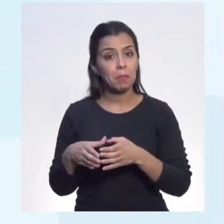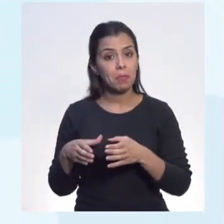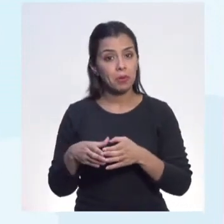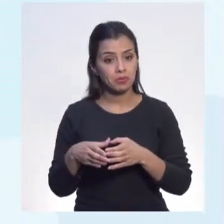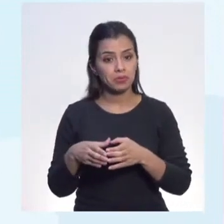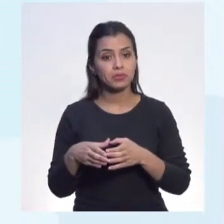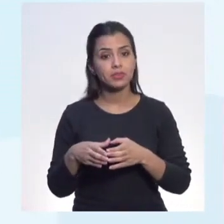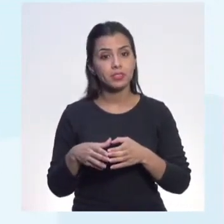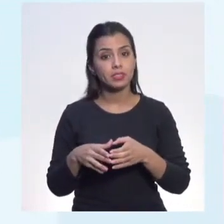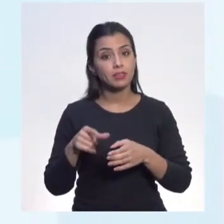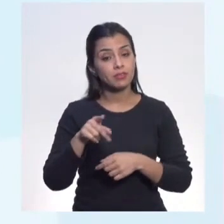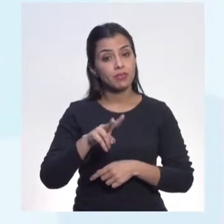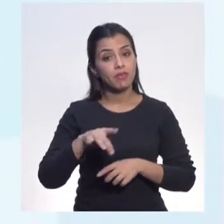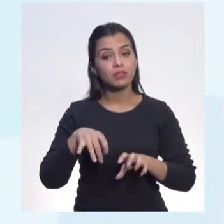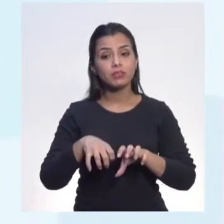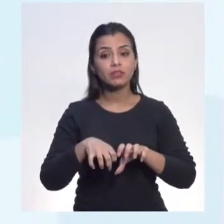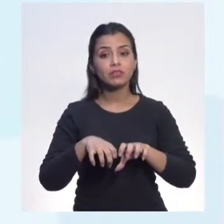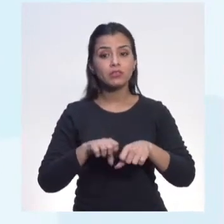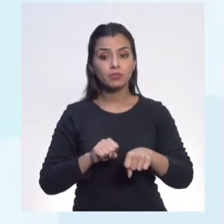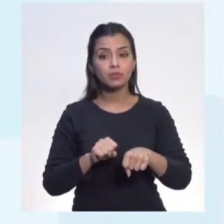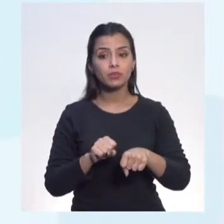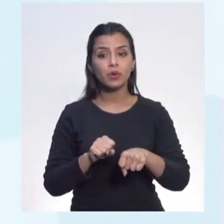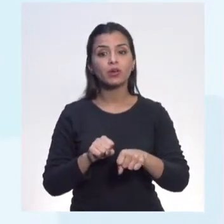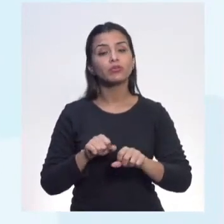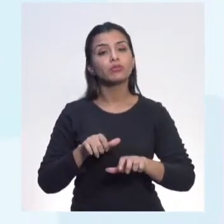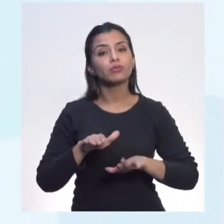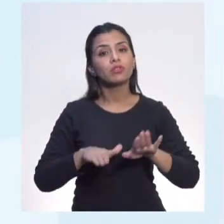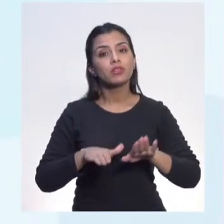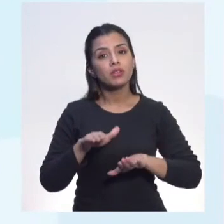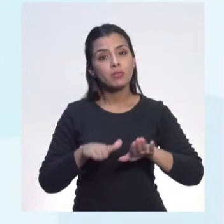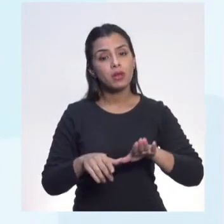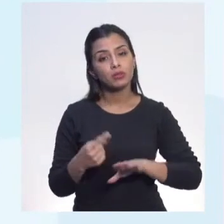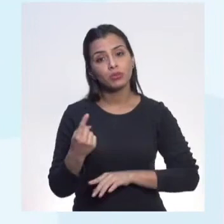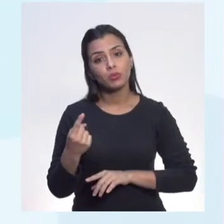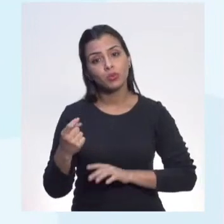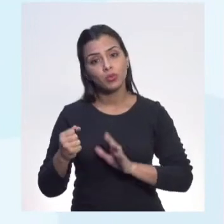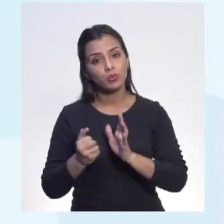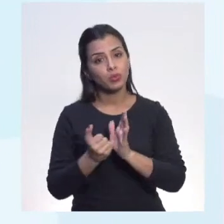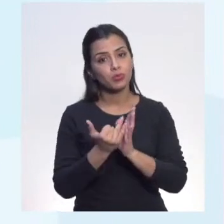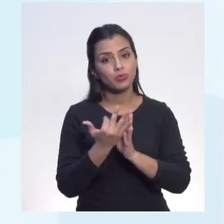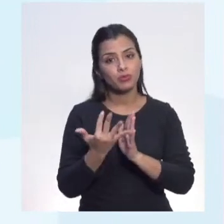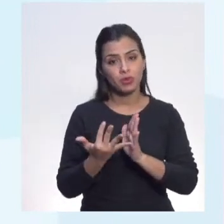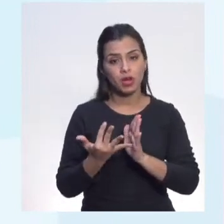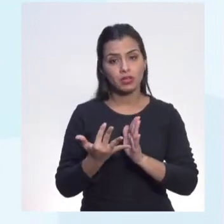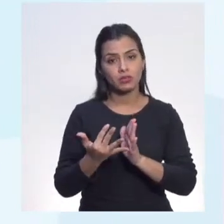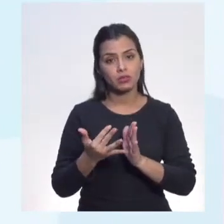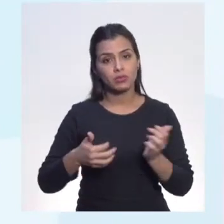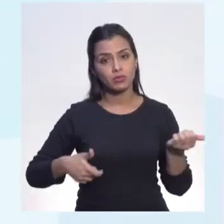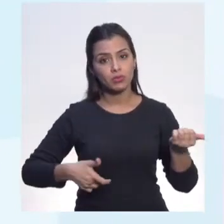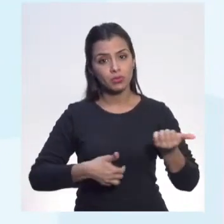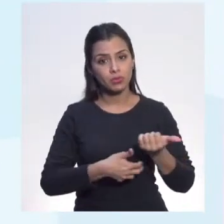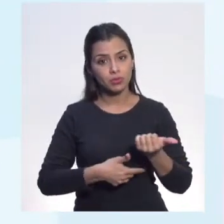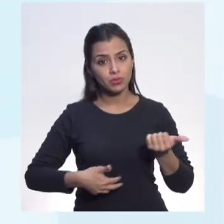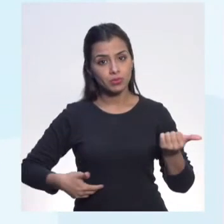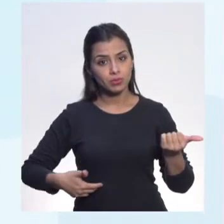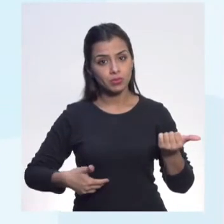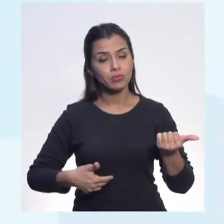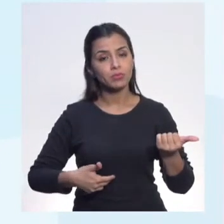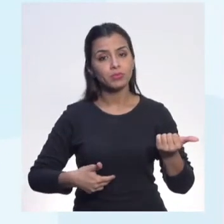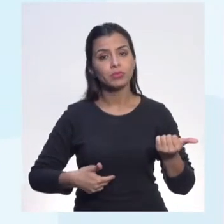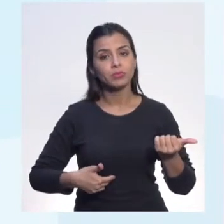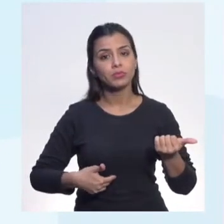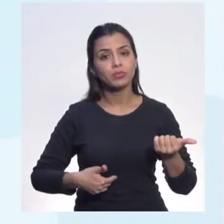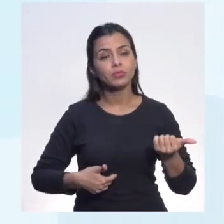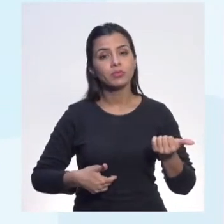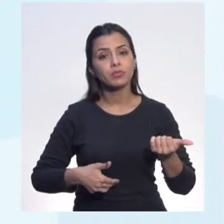instrumentista, você vai se formar em um ou mais instrumentos e na condução desses instrumentos musicais, podendo trabalhar com